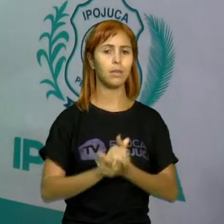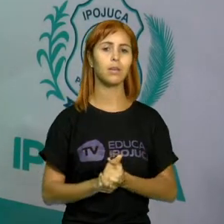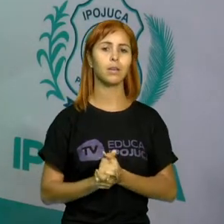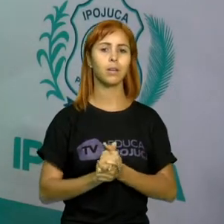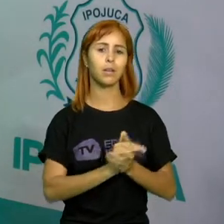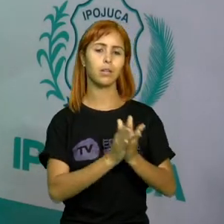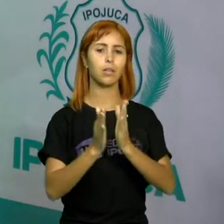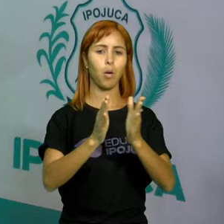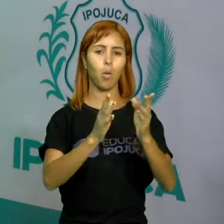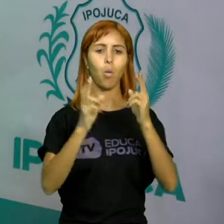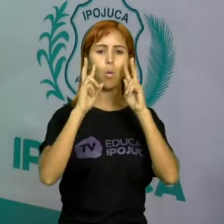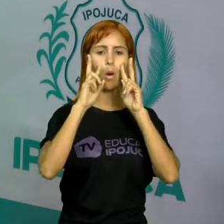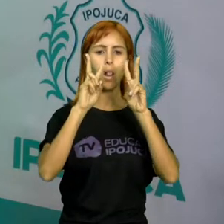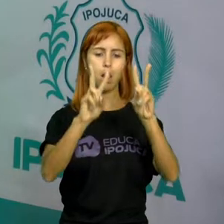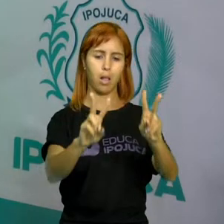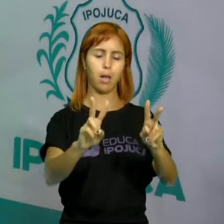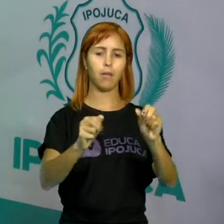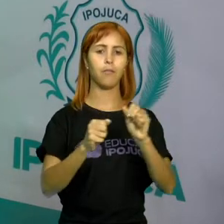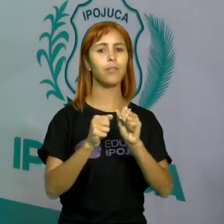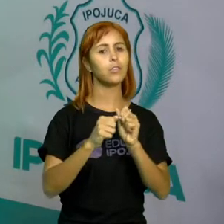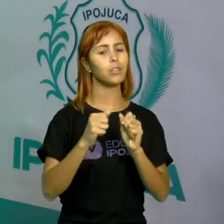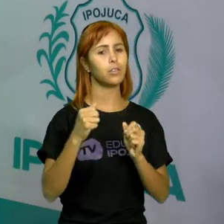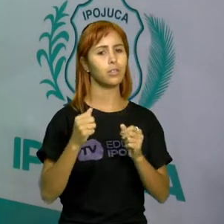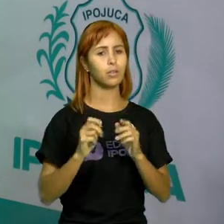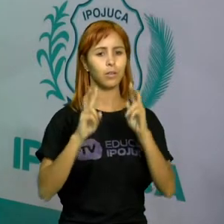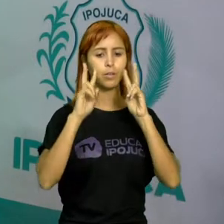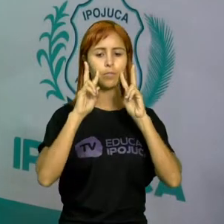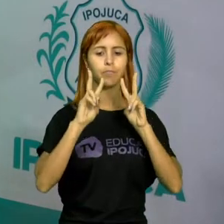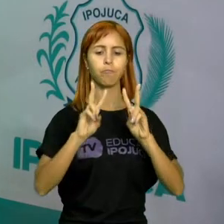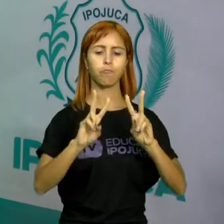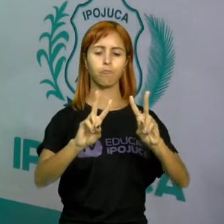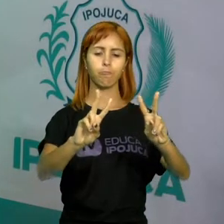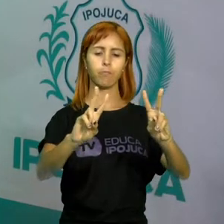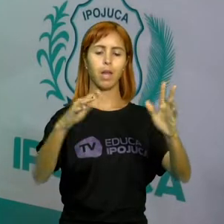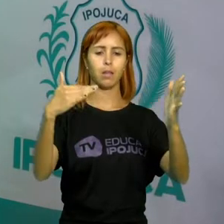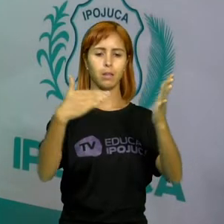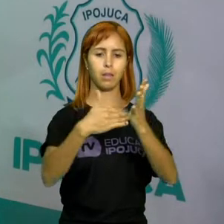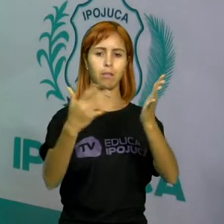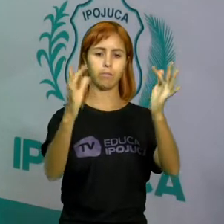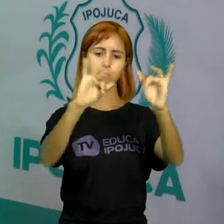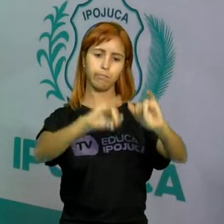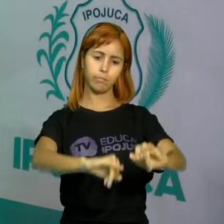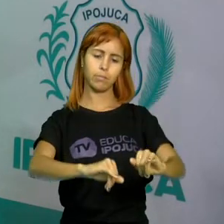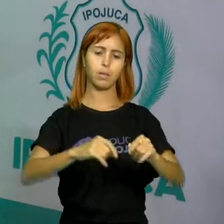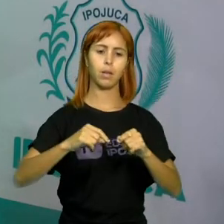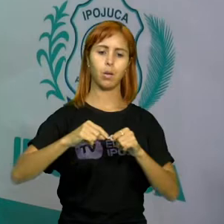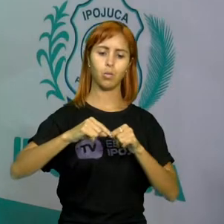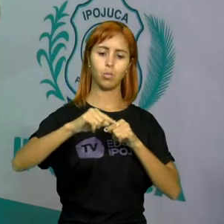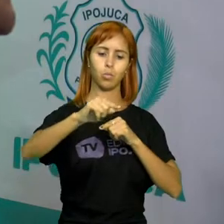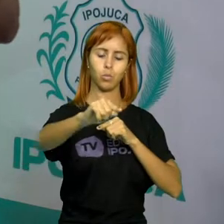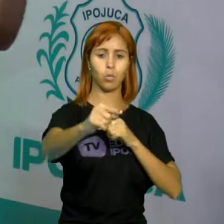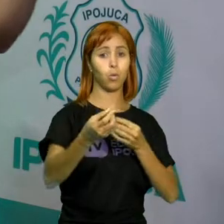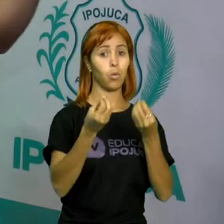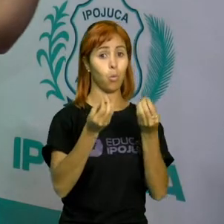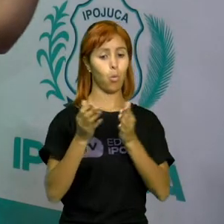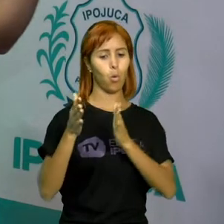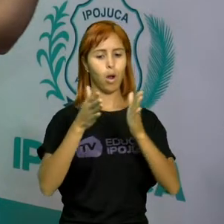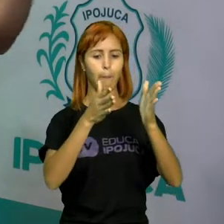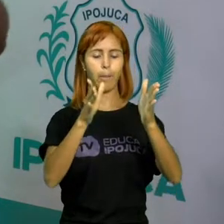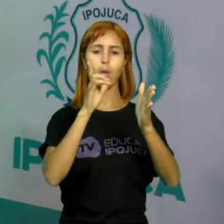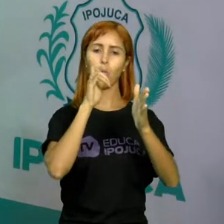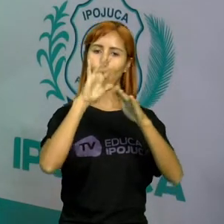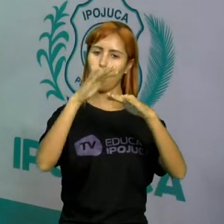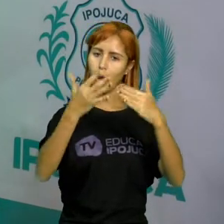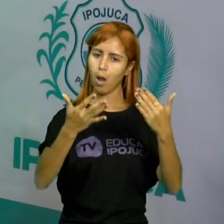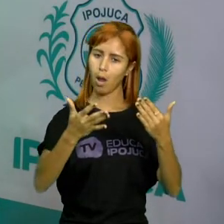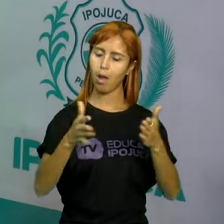o olhar, porque aí faz com que a gente siga o olhar para até onde ela vai. Como o caso, né, do caminho do rio.